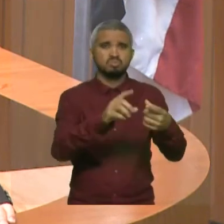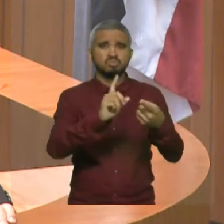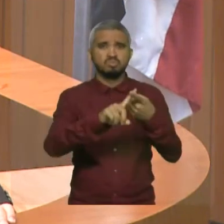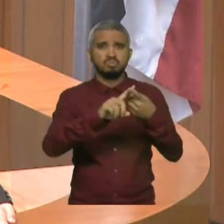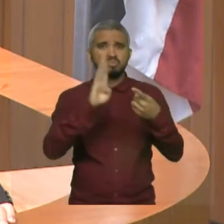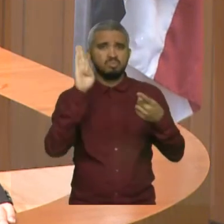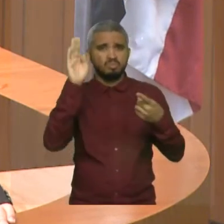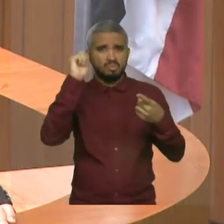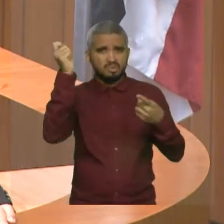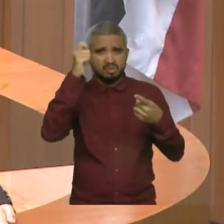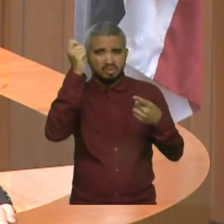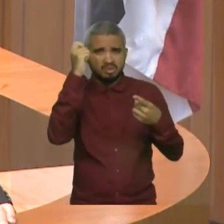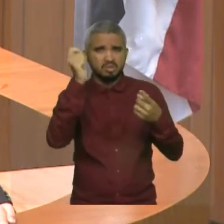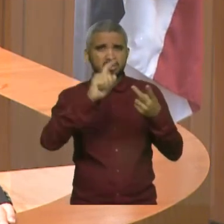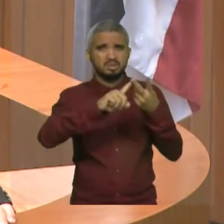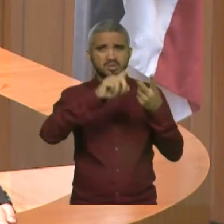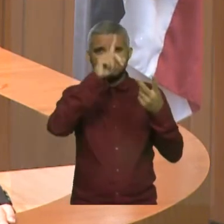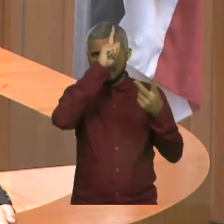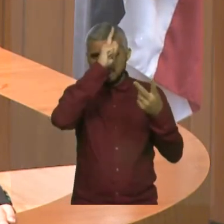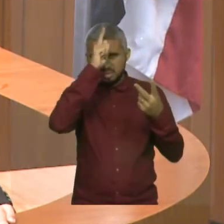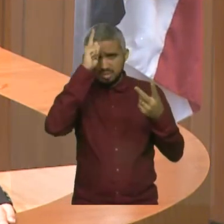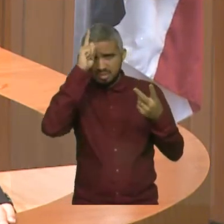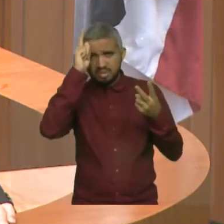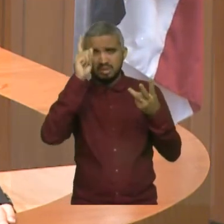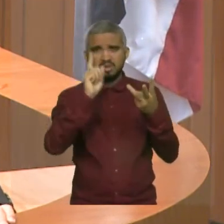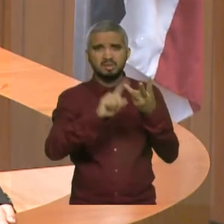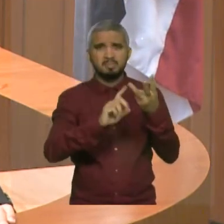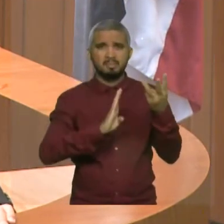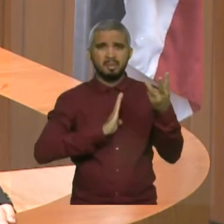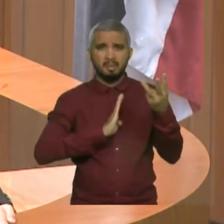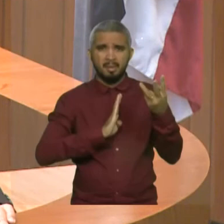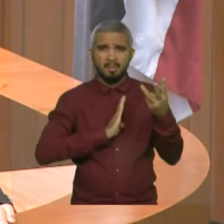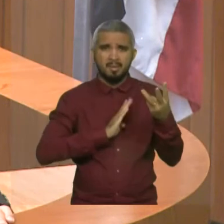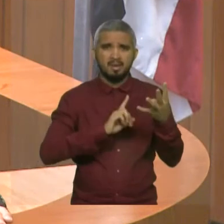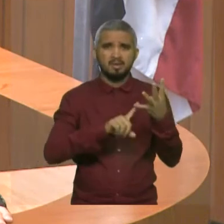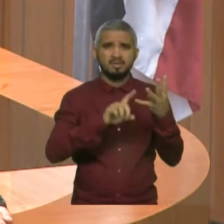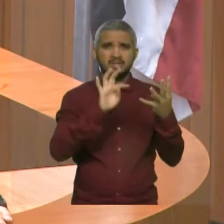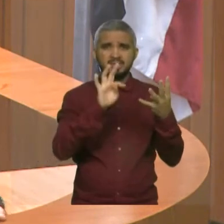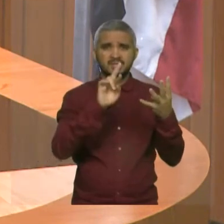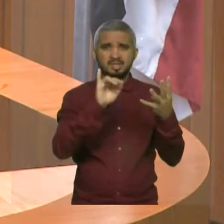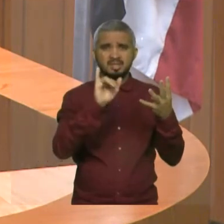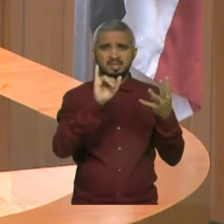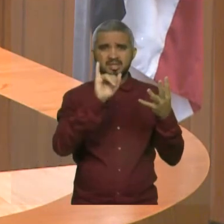Pedreiras, Bacabal, Trizdela do Vale, o mais rápido possível. Esta casa, senhor